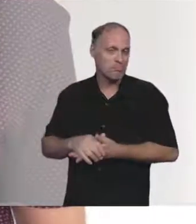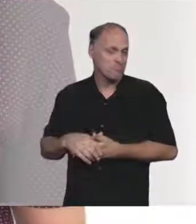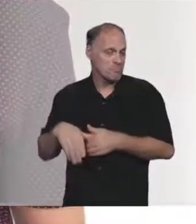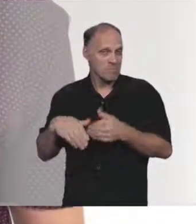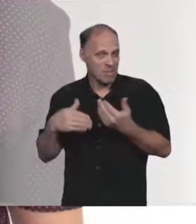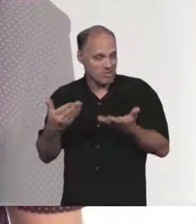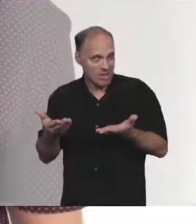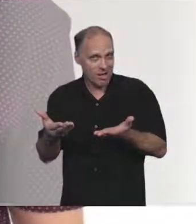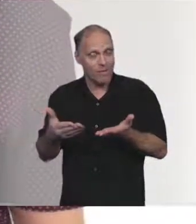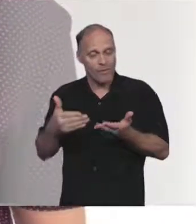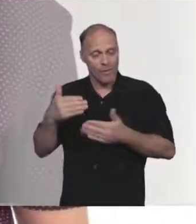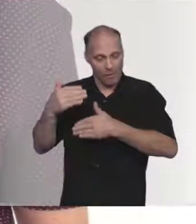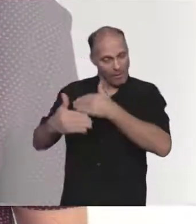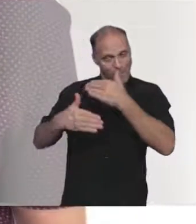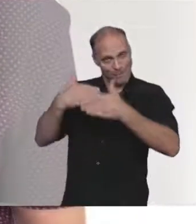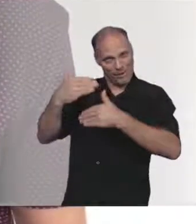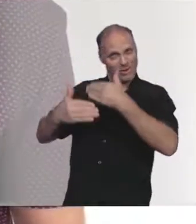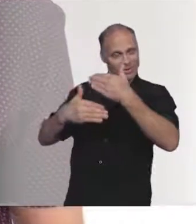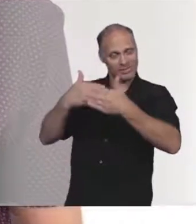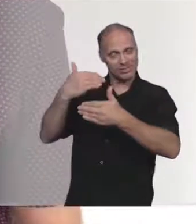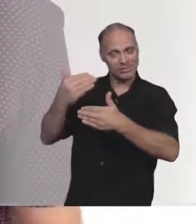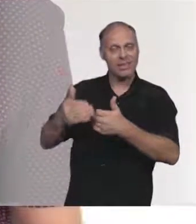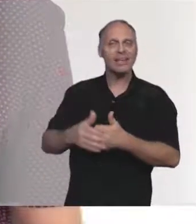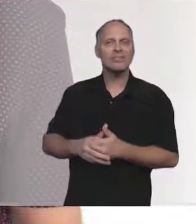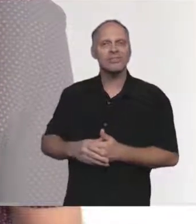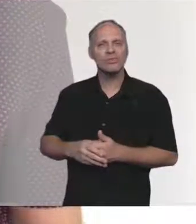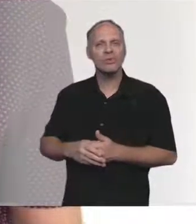Então, o processo